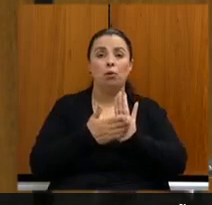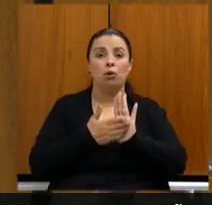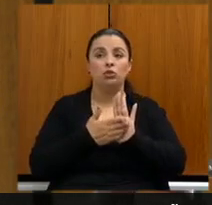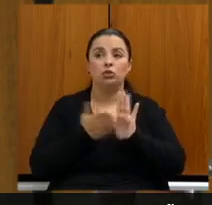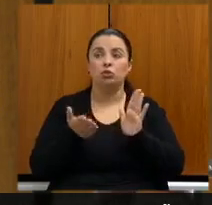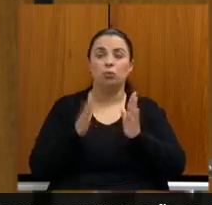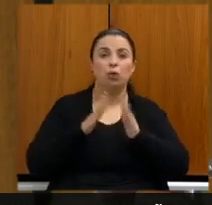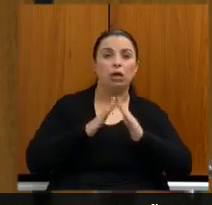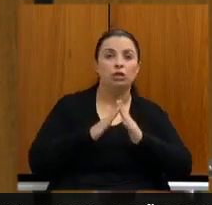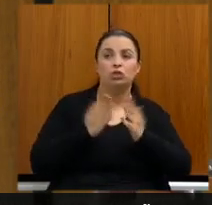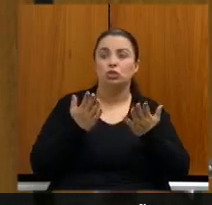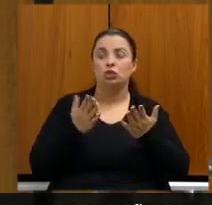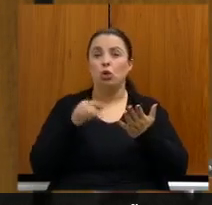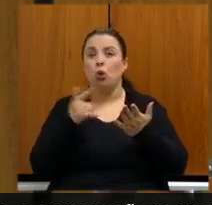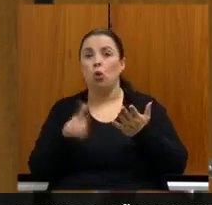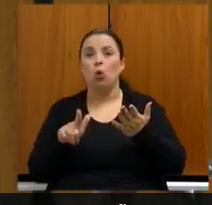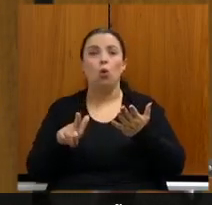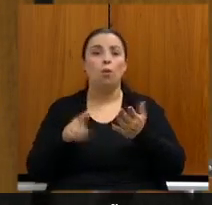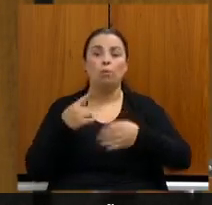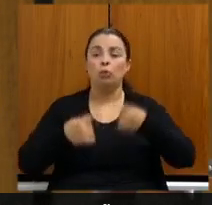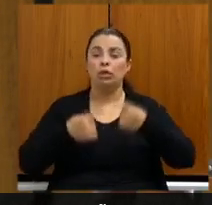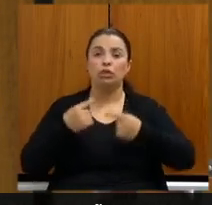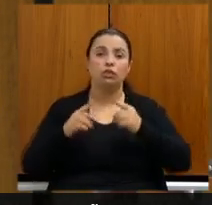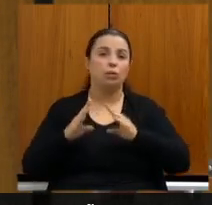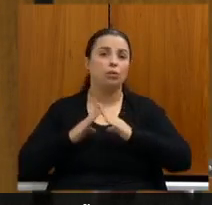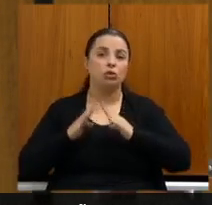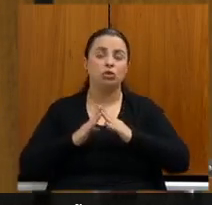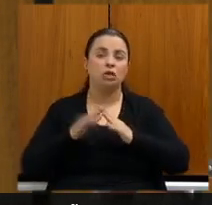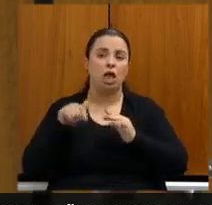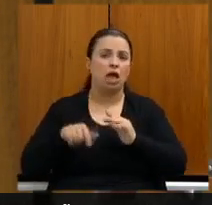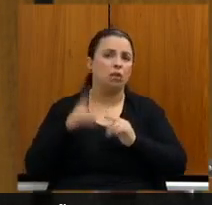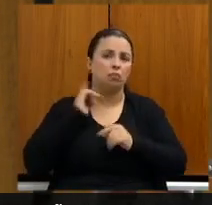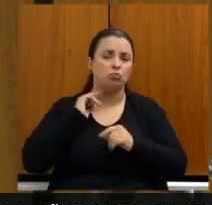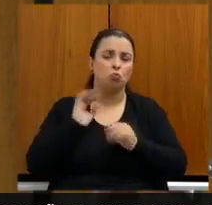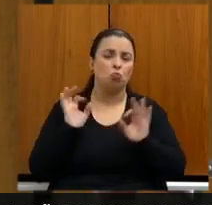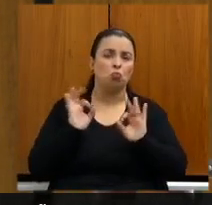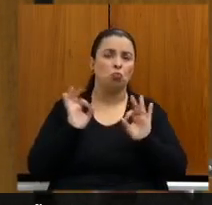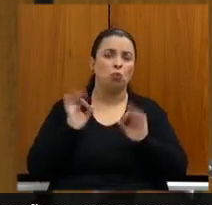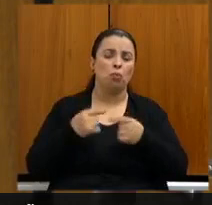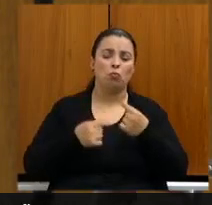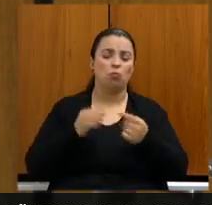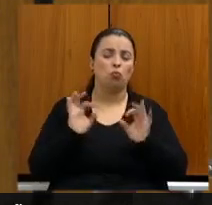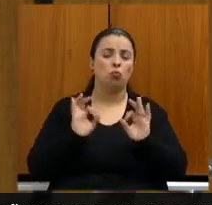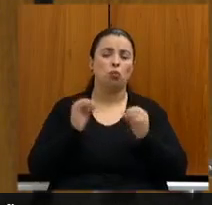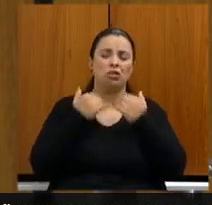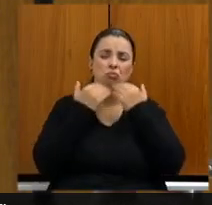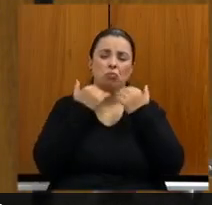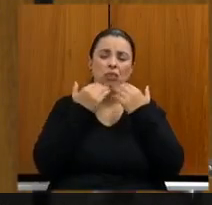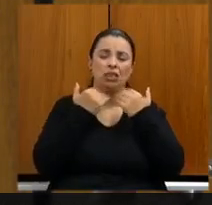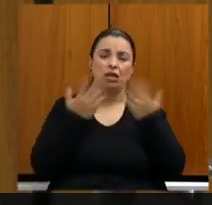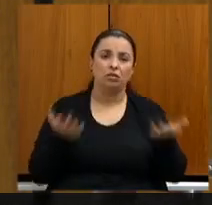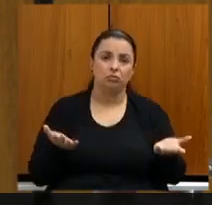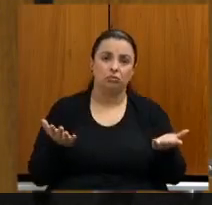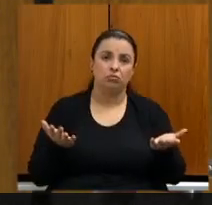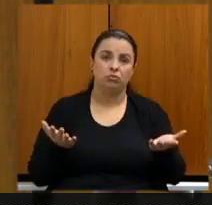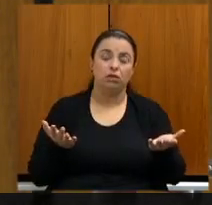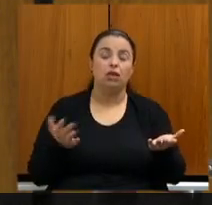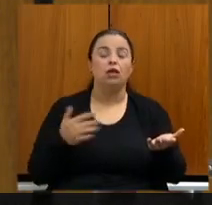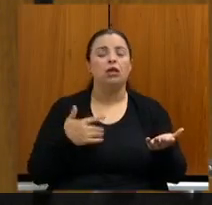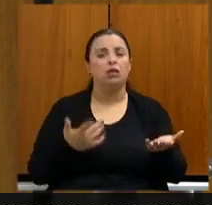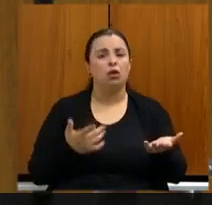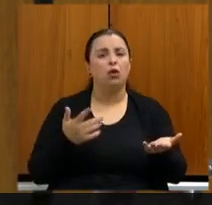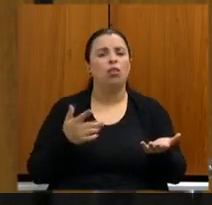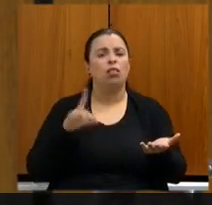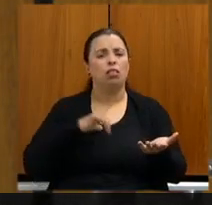moradia né de política Habitacional aqui no estado de Minas Gerais então assim retomando algumas questões que a gente a